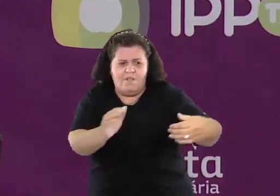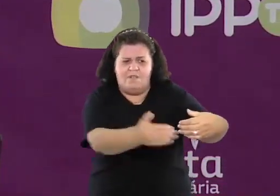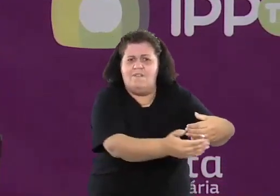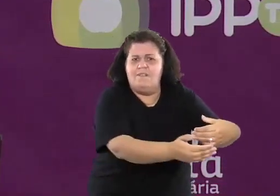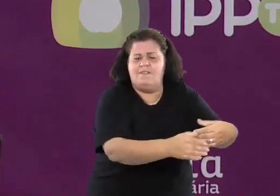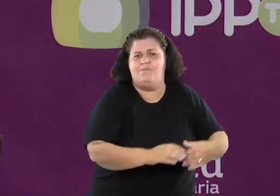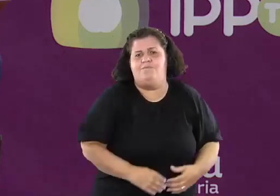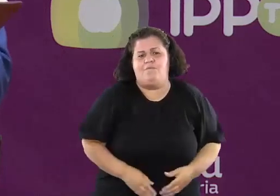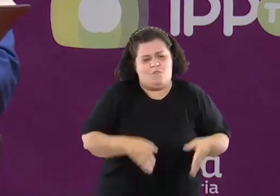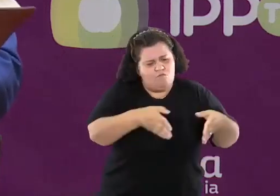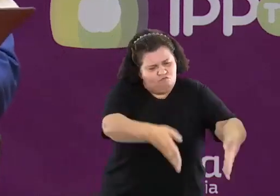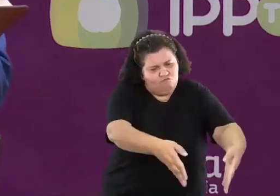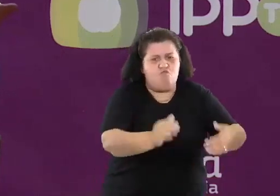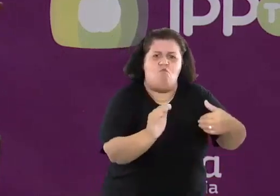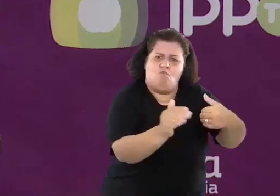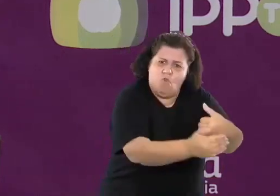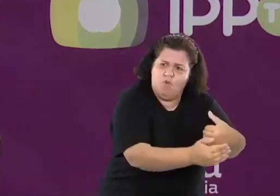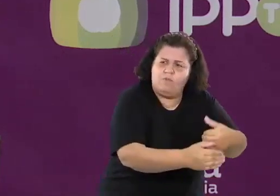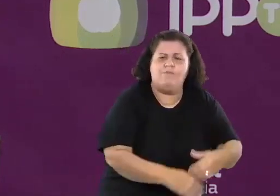E